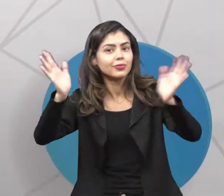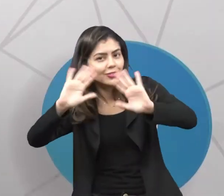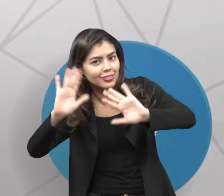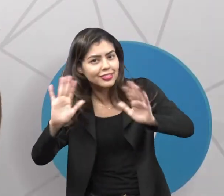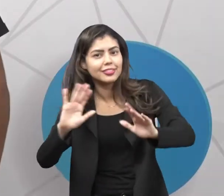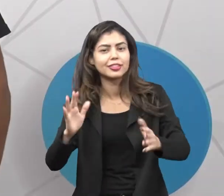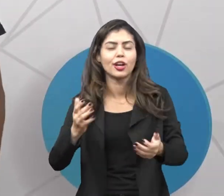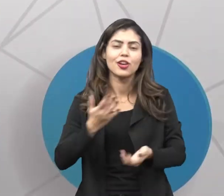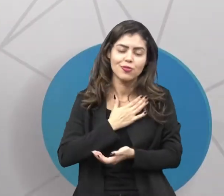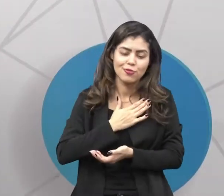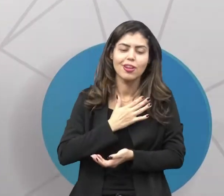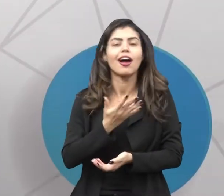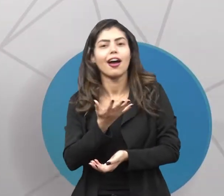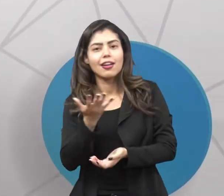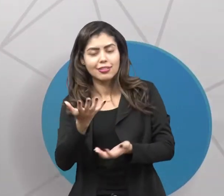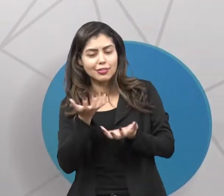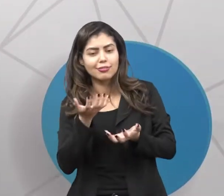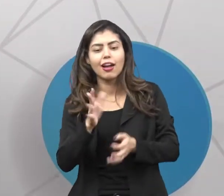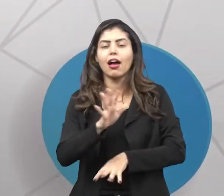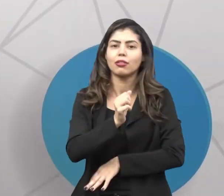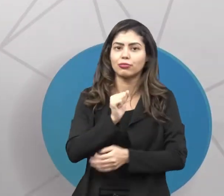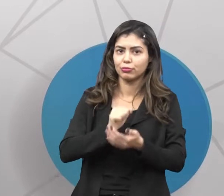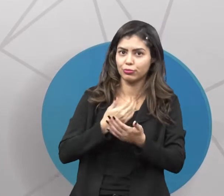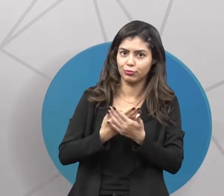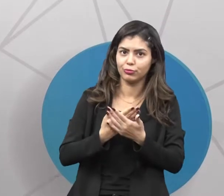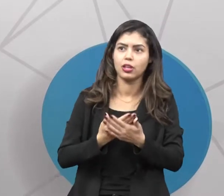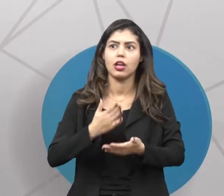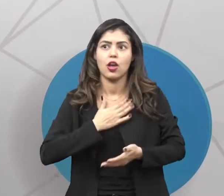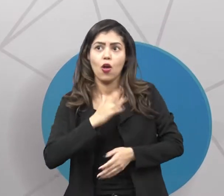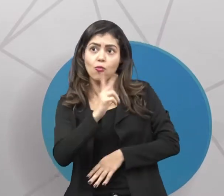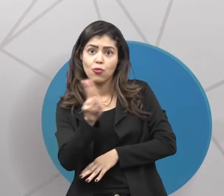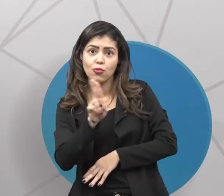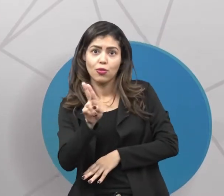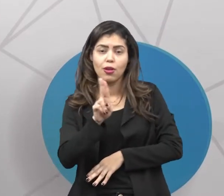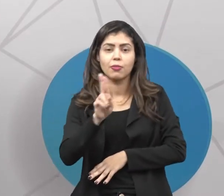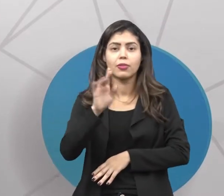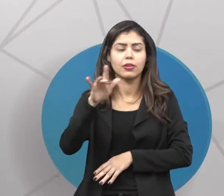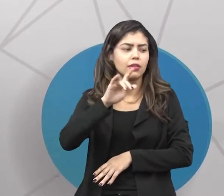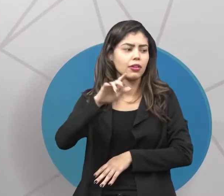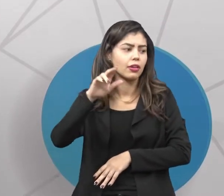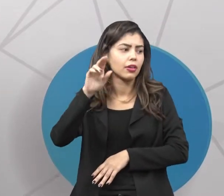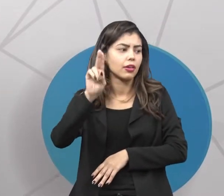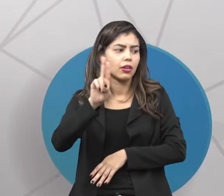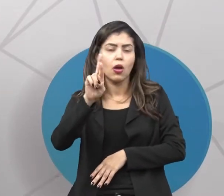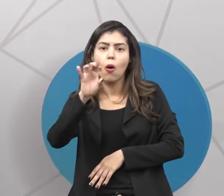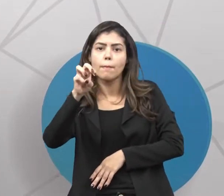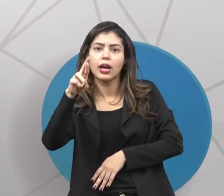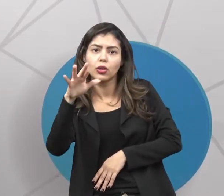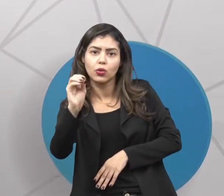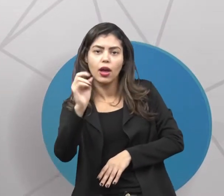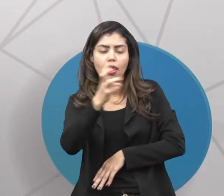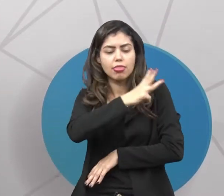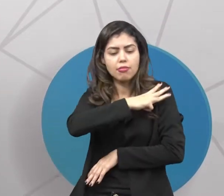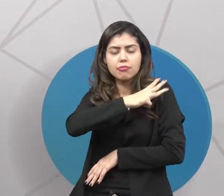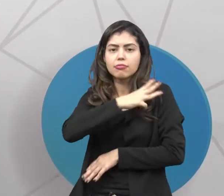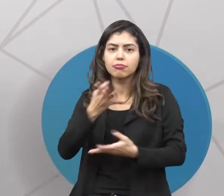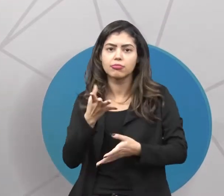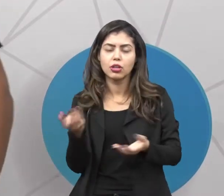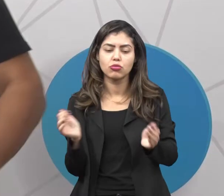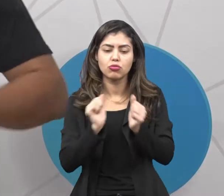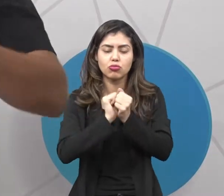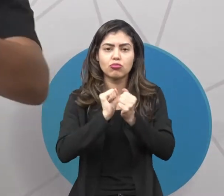Olá, queridos alunos. Sou o professor Romero César, de Geografia, tá? Sou professor da terceira série do ensino médio, tá? Estarei com